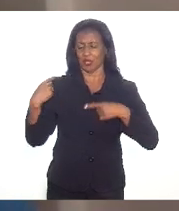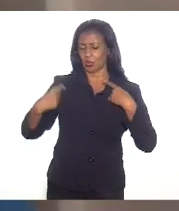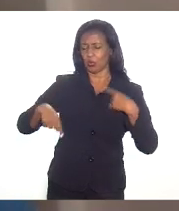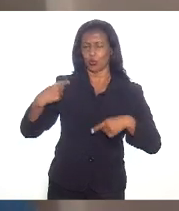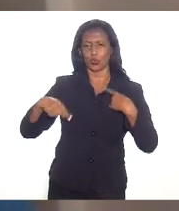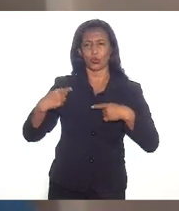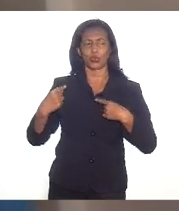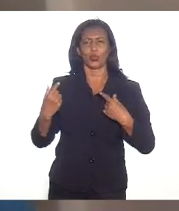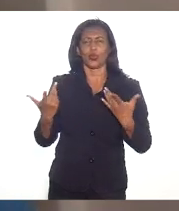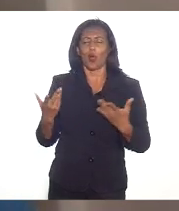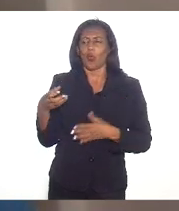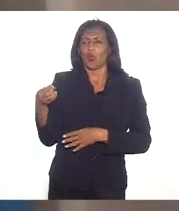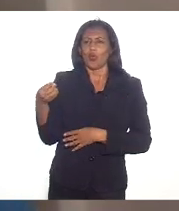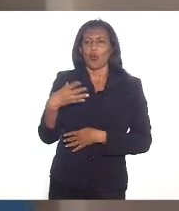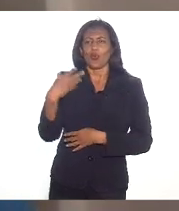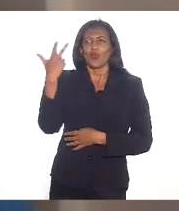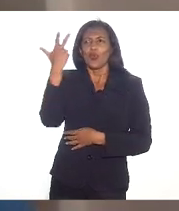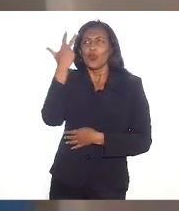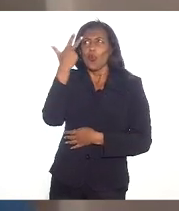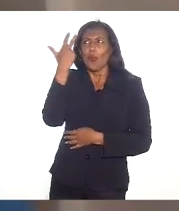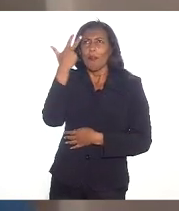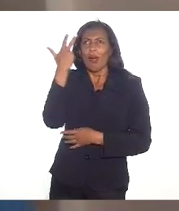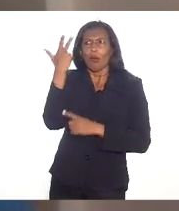novo normal, né?